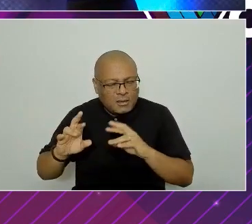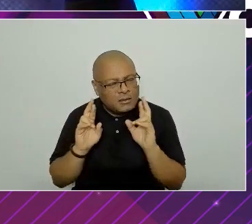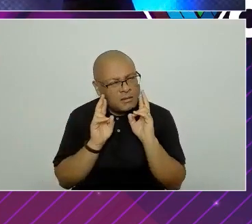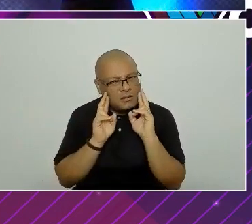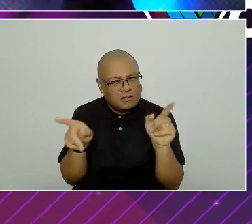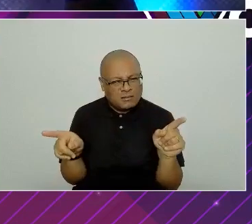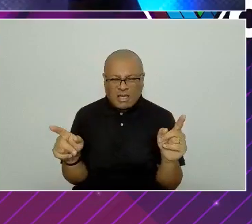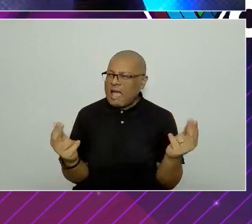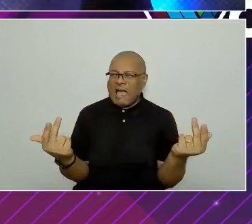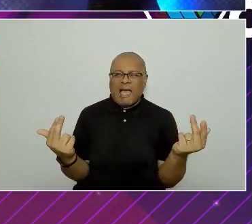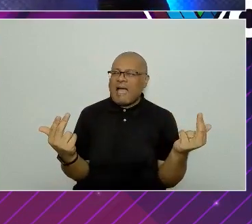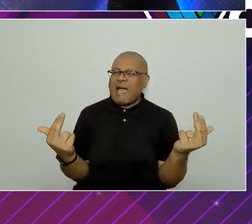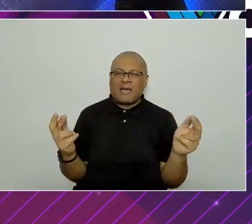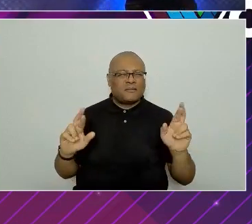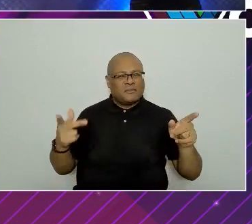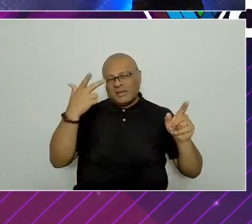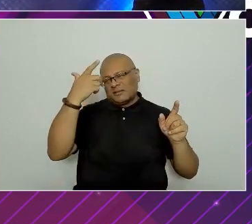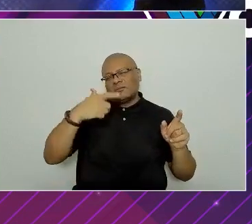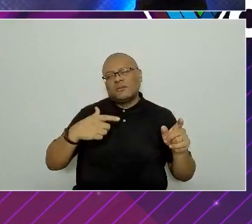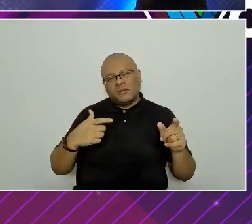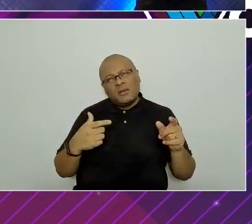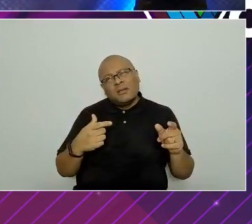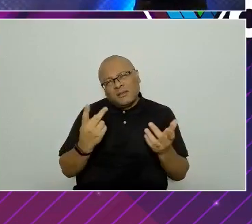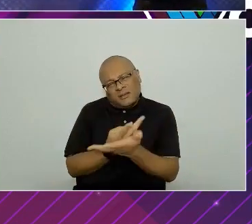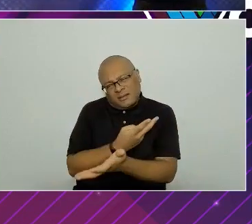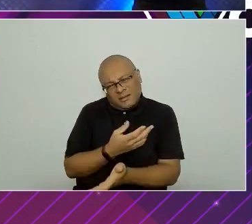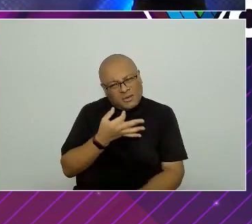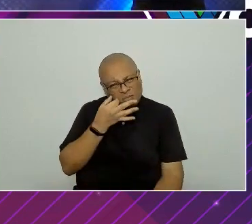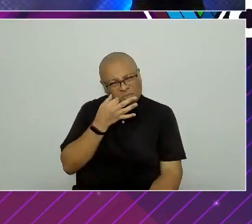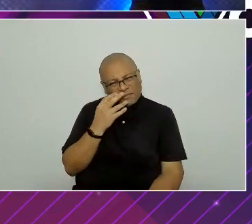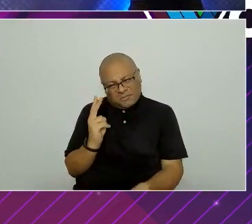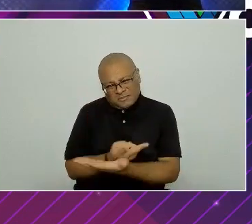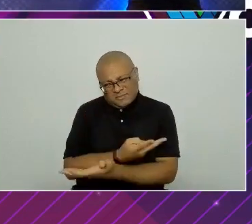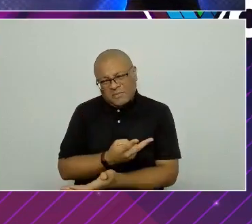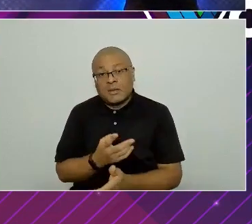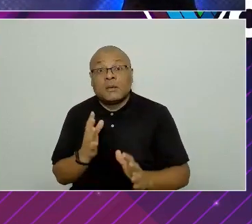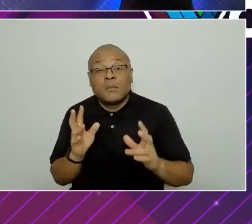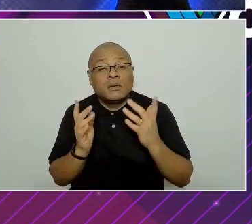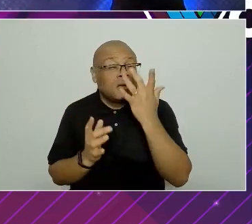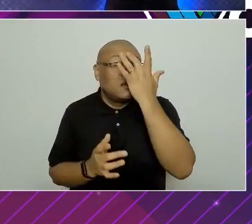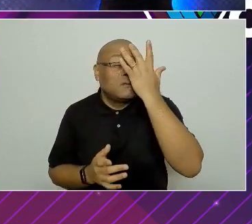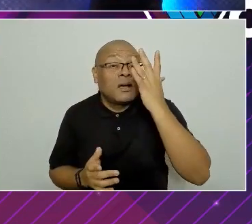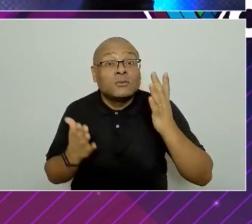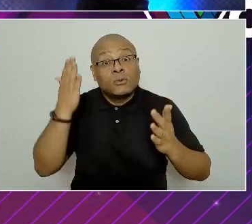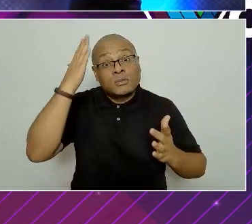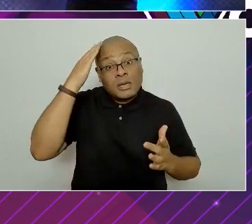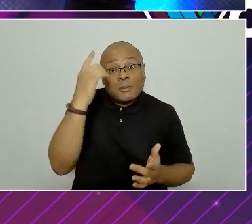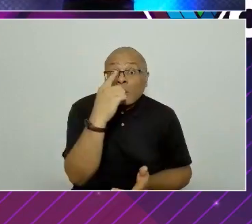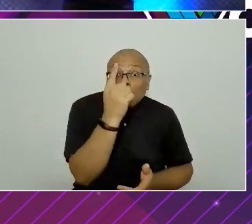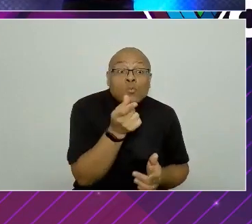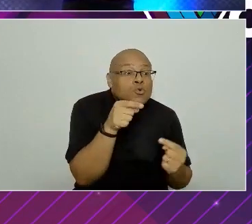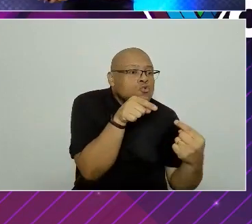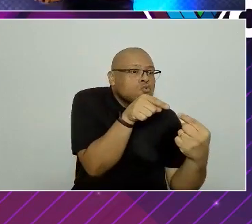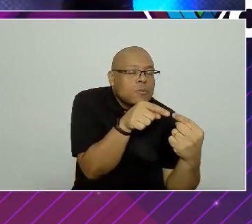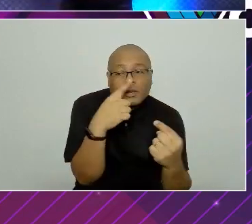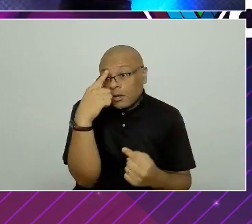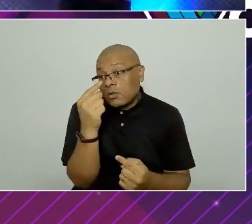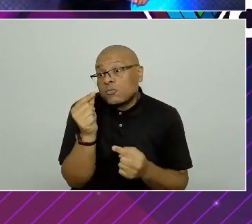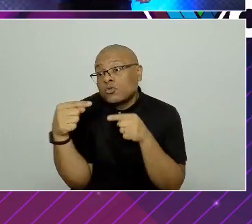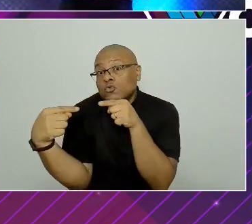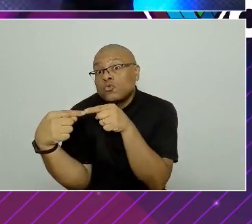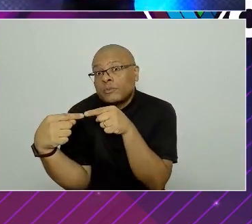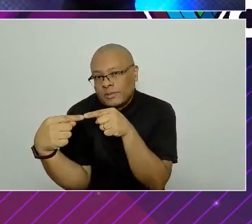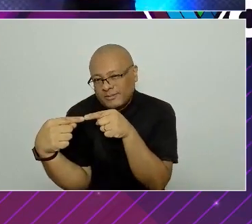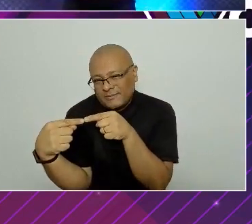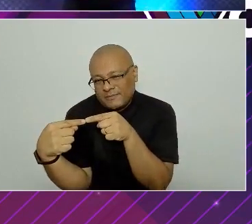errinho ou outro, né? Somos humanos, humanos também erram. Mas você vai ter uma facilidade maior, né? Com outras questões, um IA vai precisar